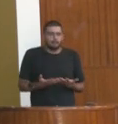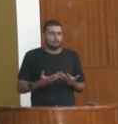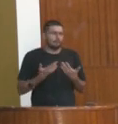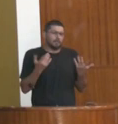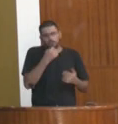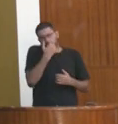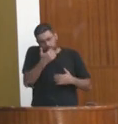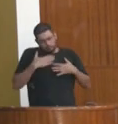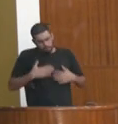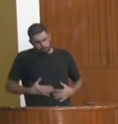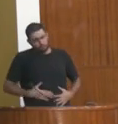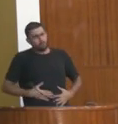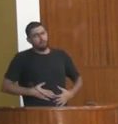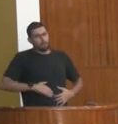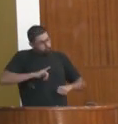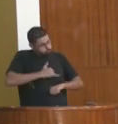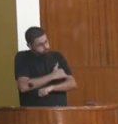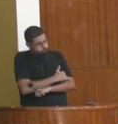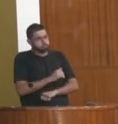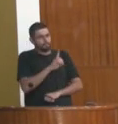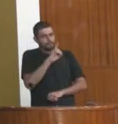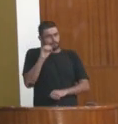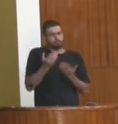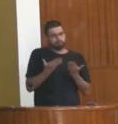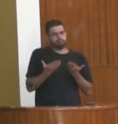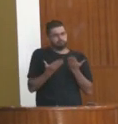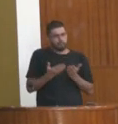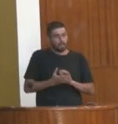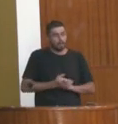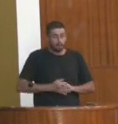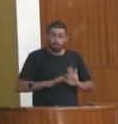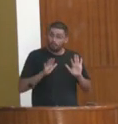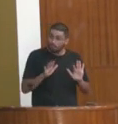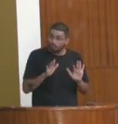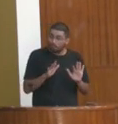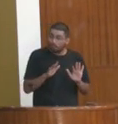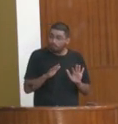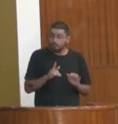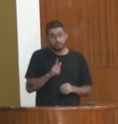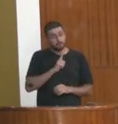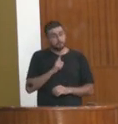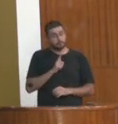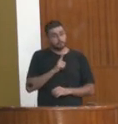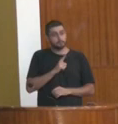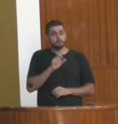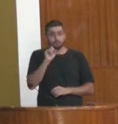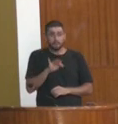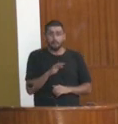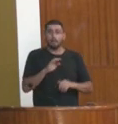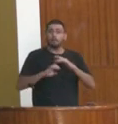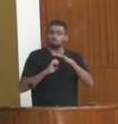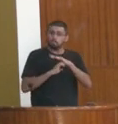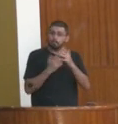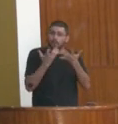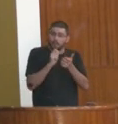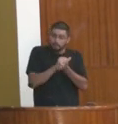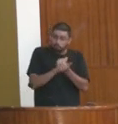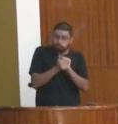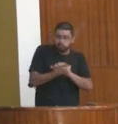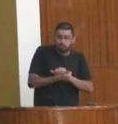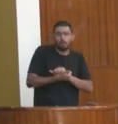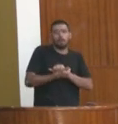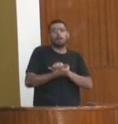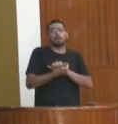100 quilos, mas... existe essa possibilidade, se a empresa realmente quiser se qualificar, se preparar, não só